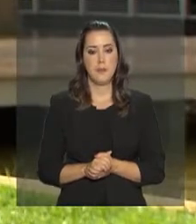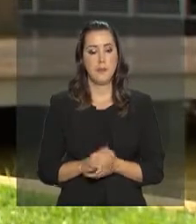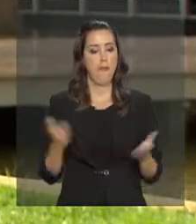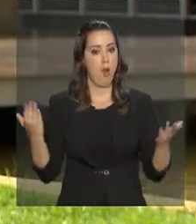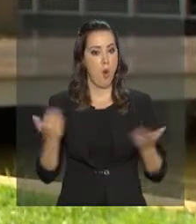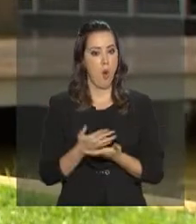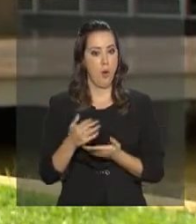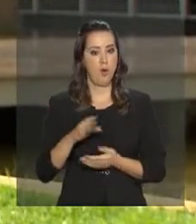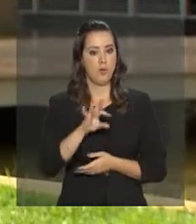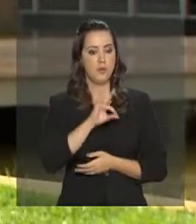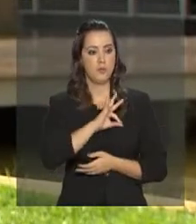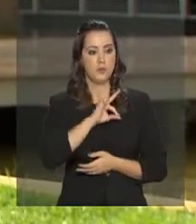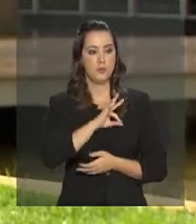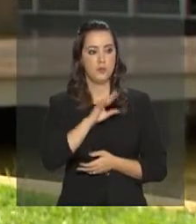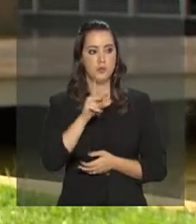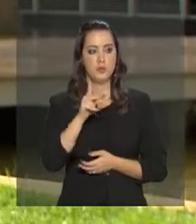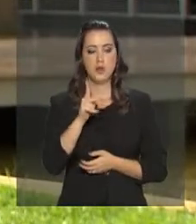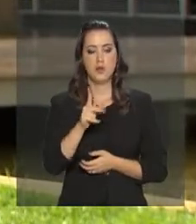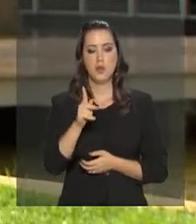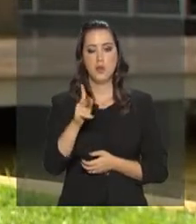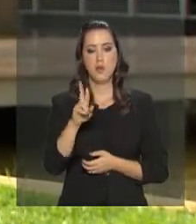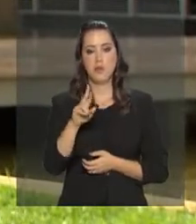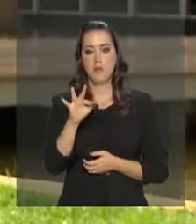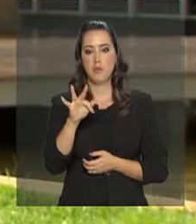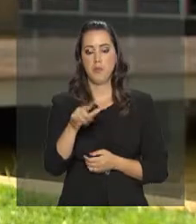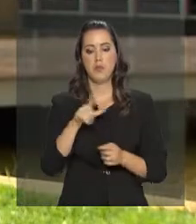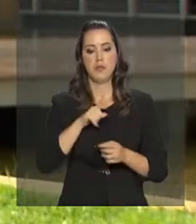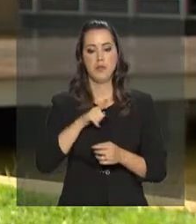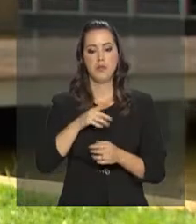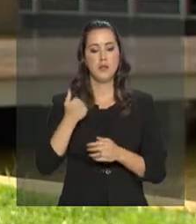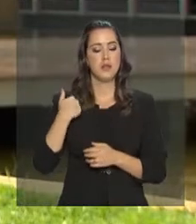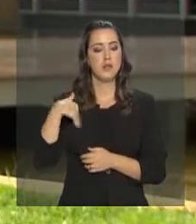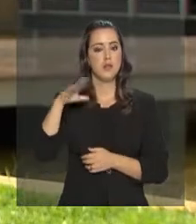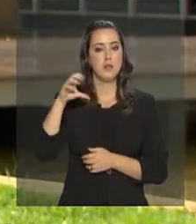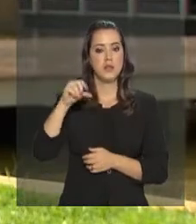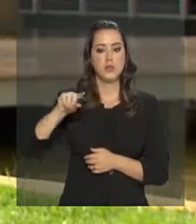Hoje a Polícia Rodoviária Federal conta com um efetivo de